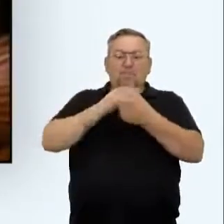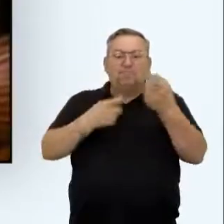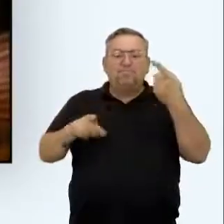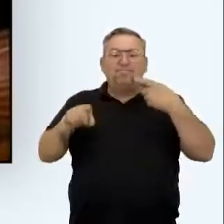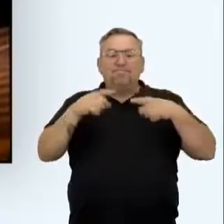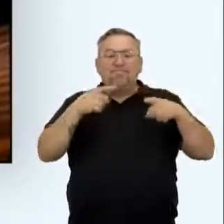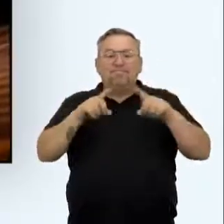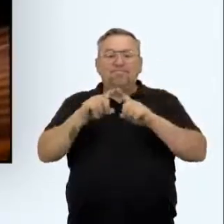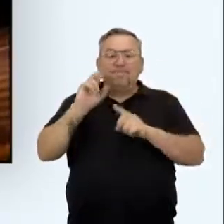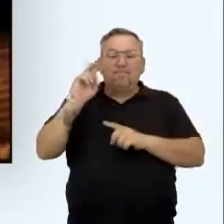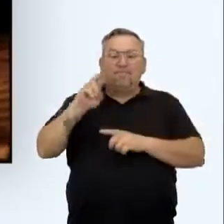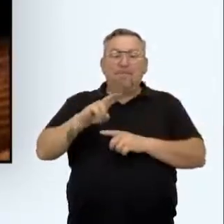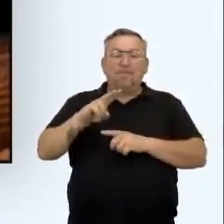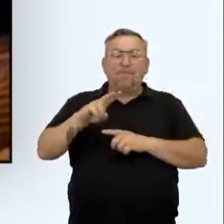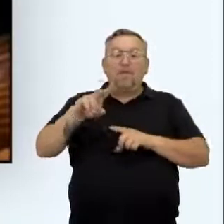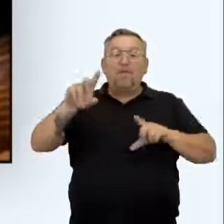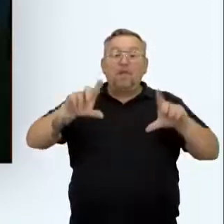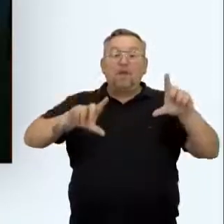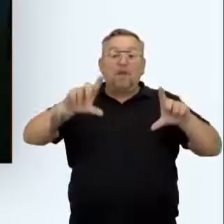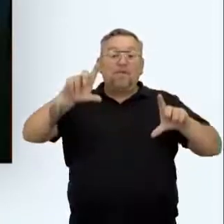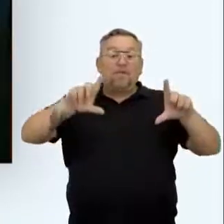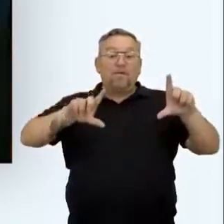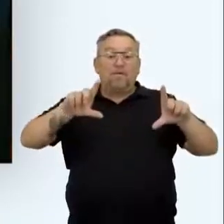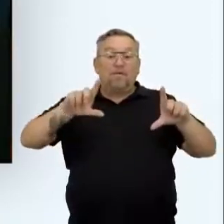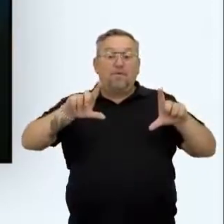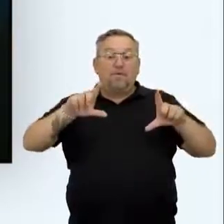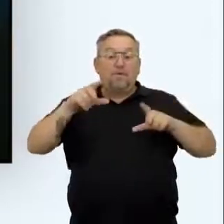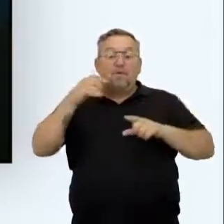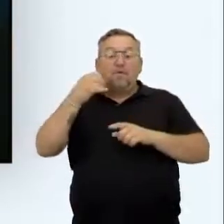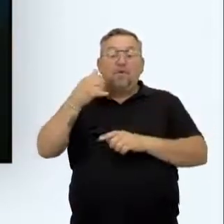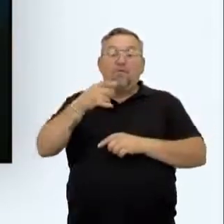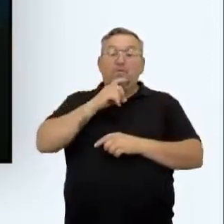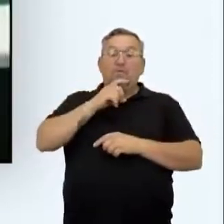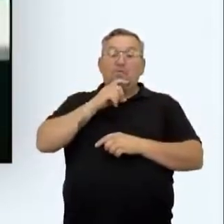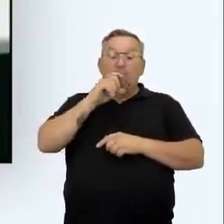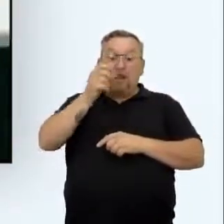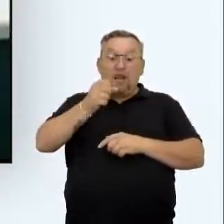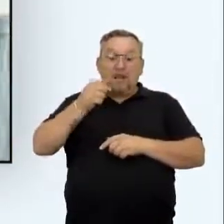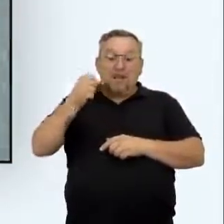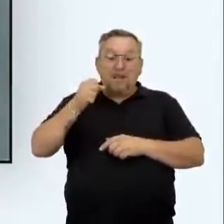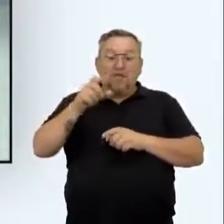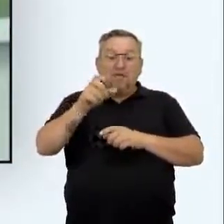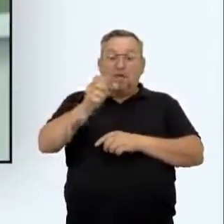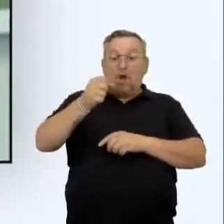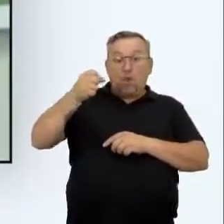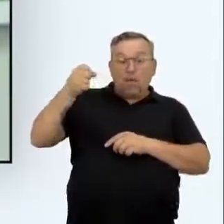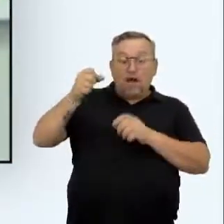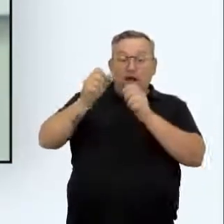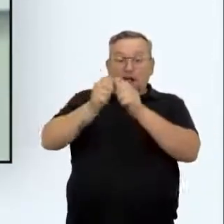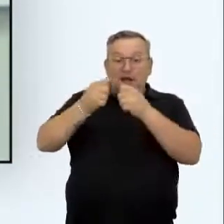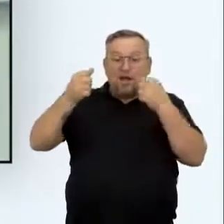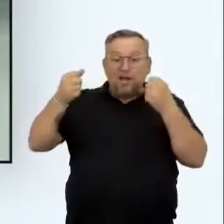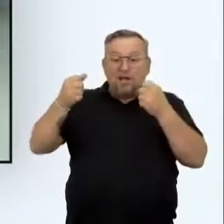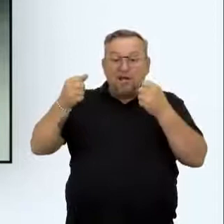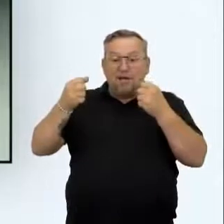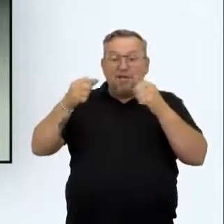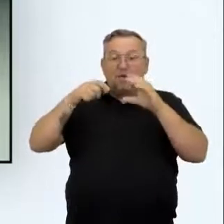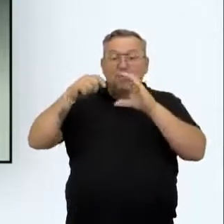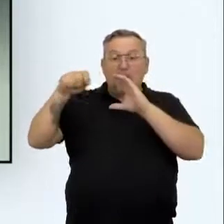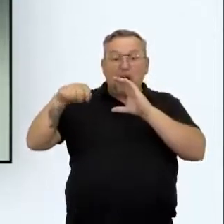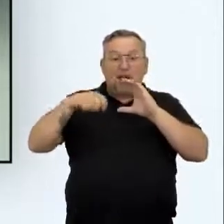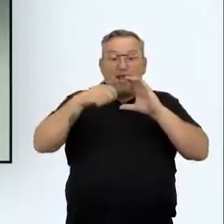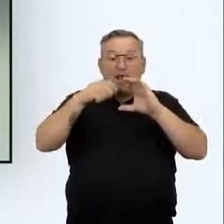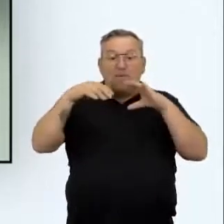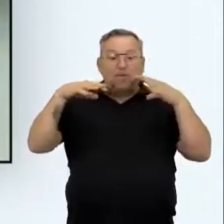música. Imagina a sua televisão, imagina a sua geladeira, imagina o seu armário, imagina suas câmeras,